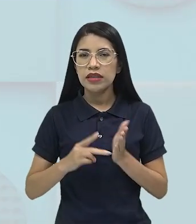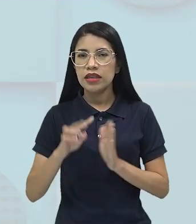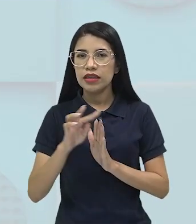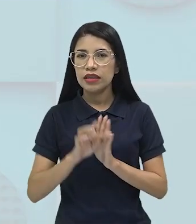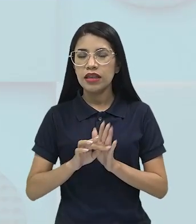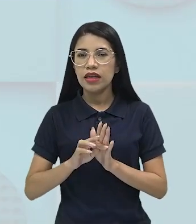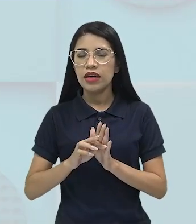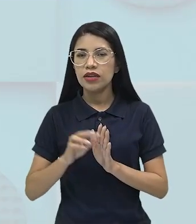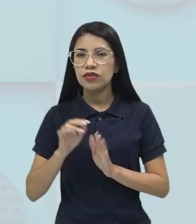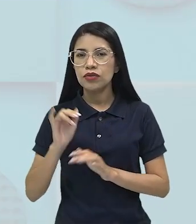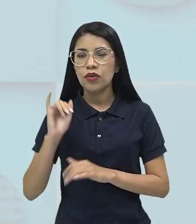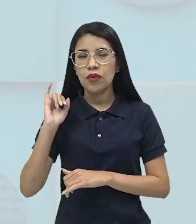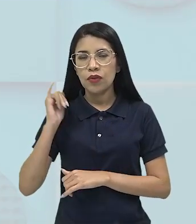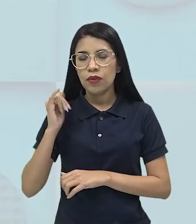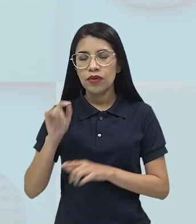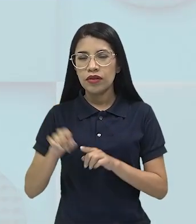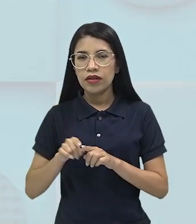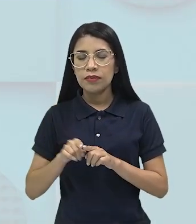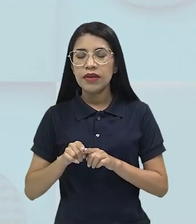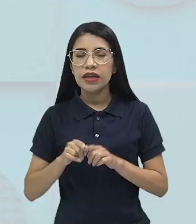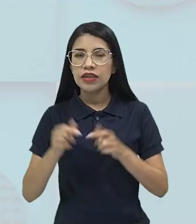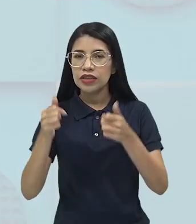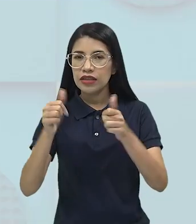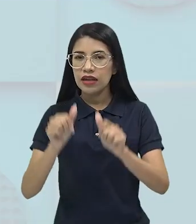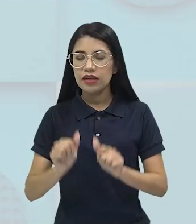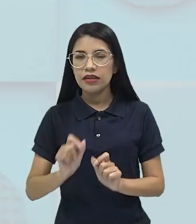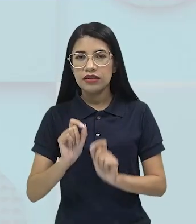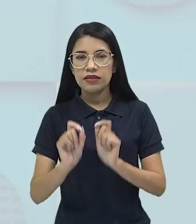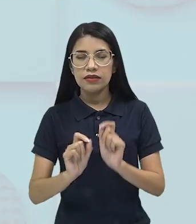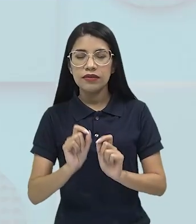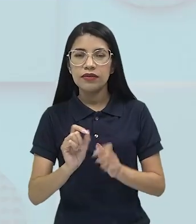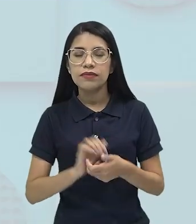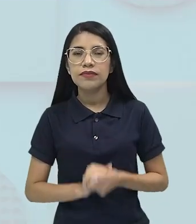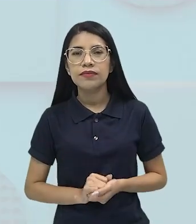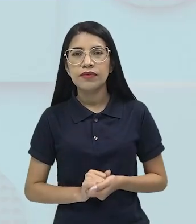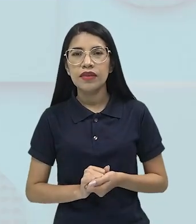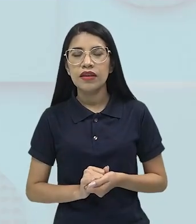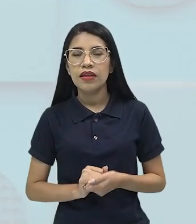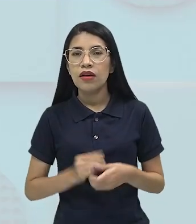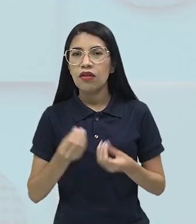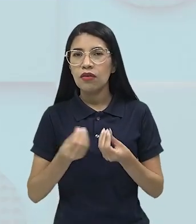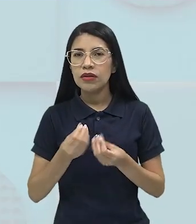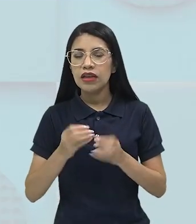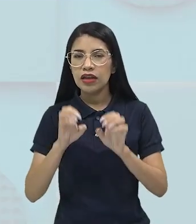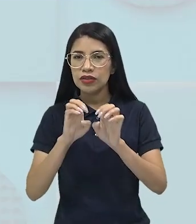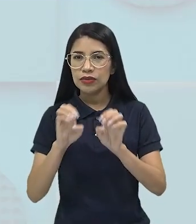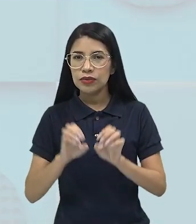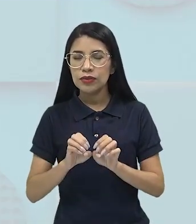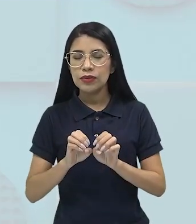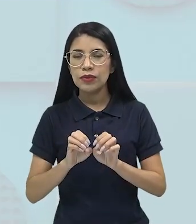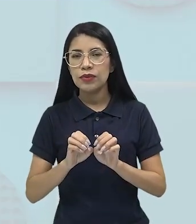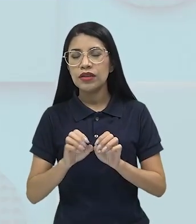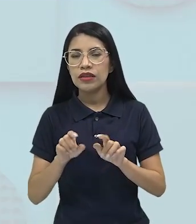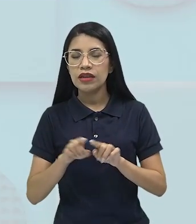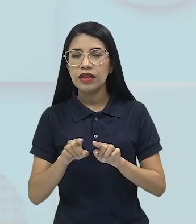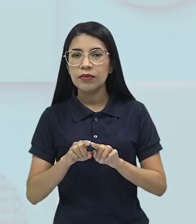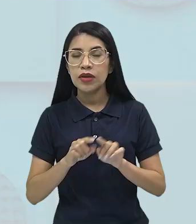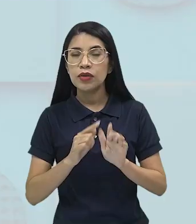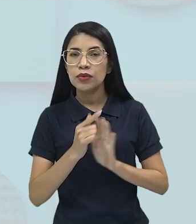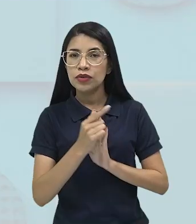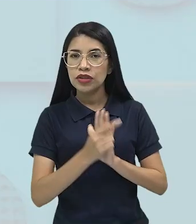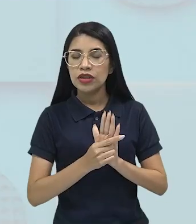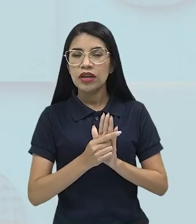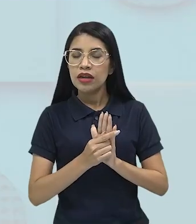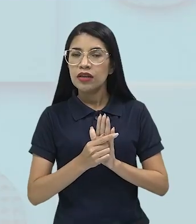etc. Nós também falamos sobre uma análise profunda da sua métrica, de a que gênero um